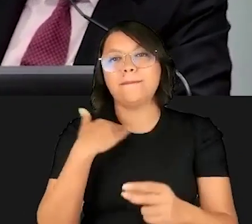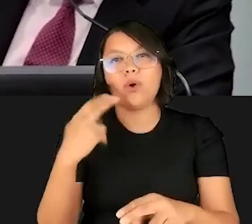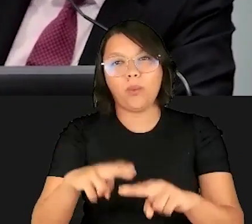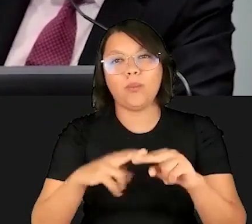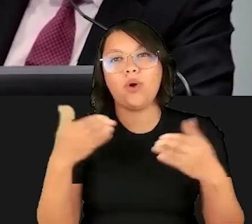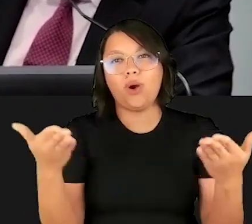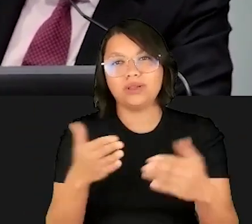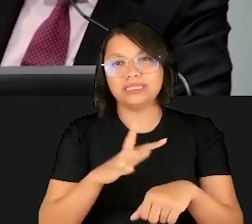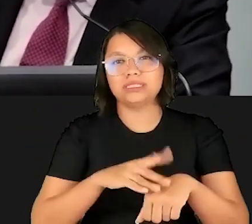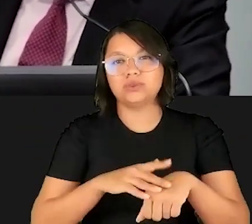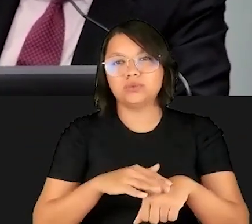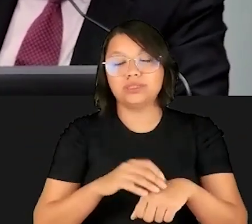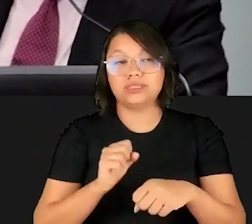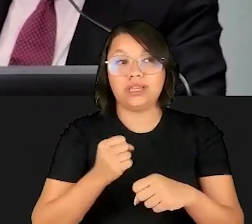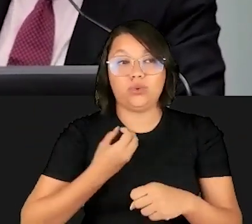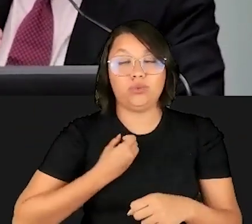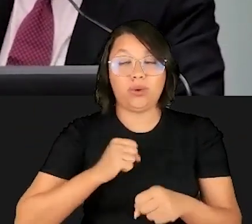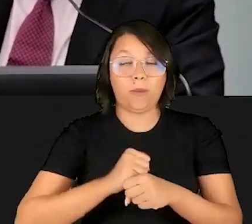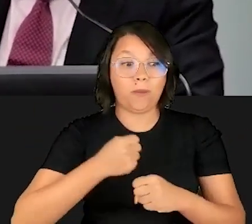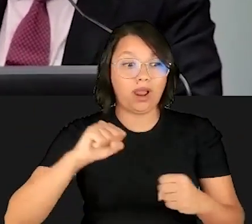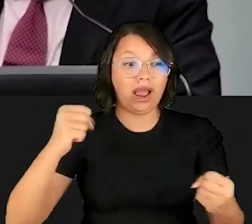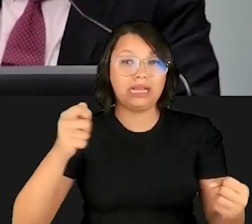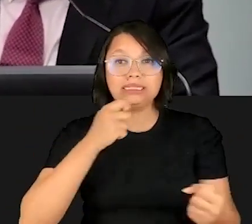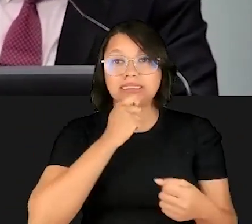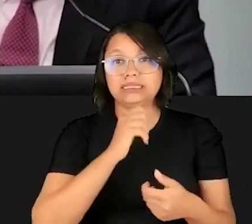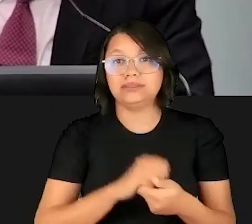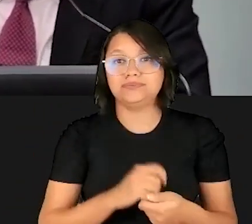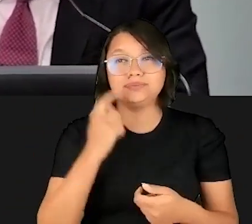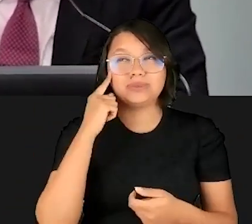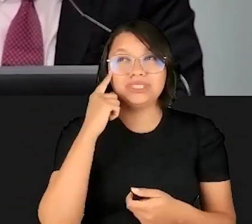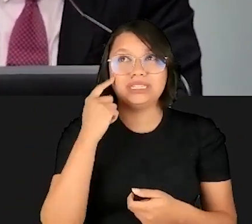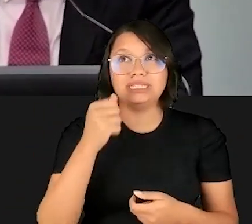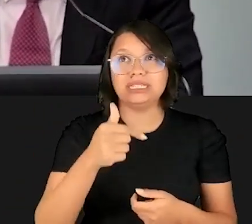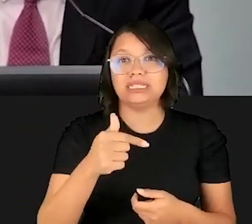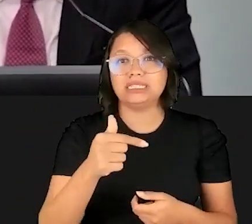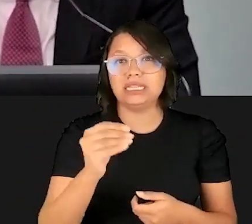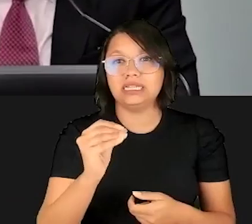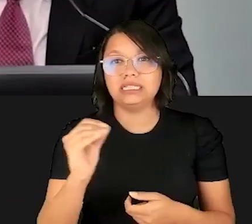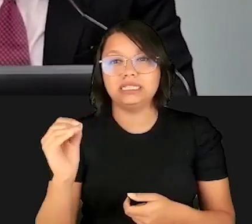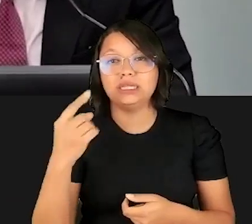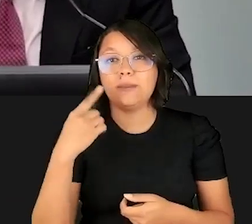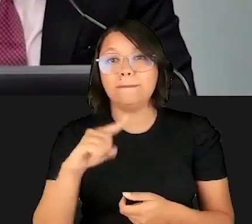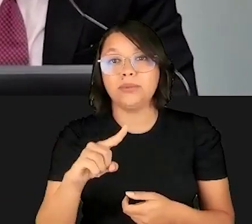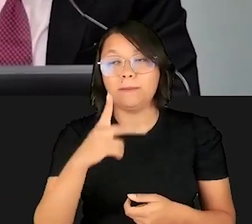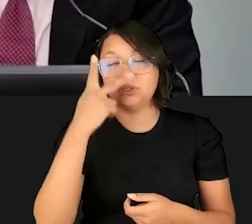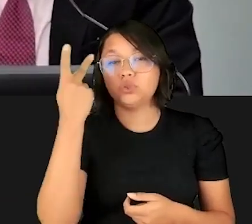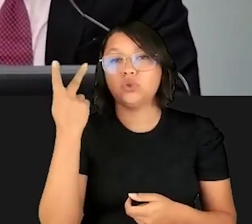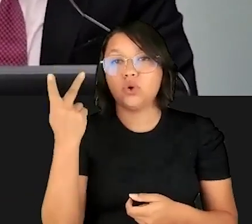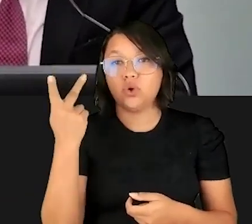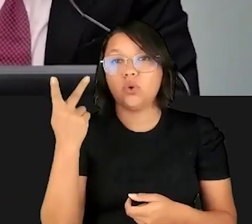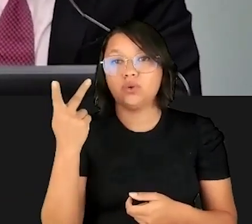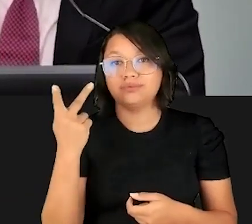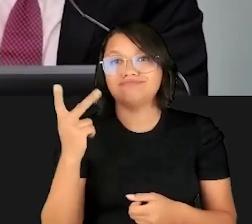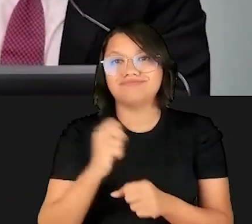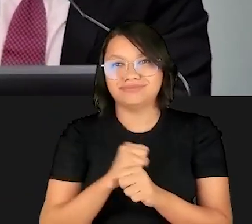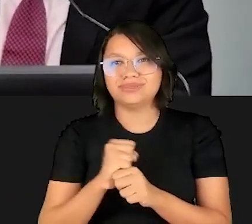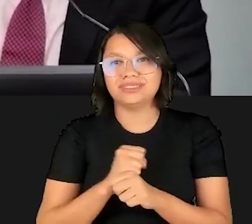Então, um número muito grande ainda. Se nós imaginarmos que temos 700 mil casos de câncer por ano, o número de óbitos ainda é muito